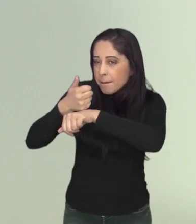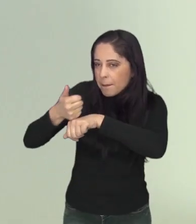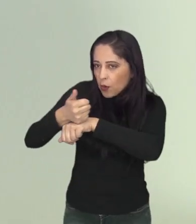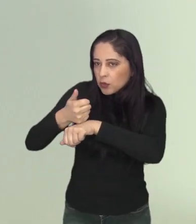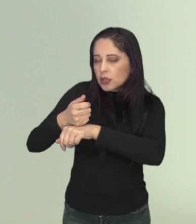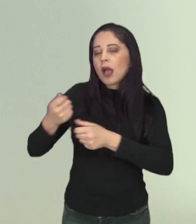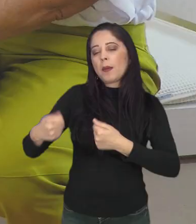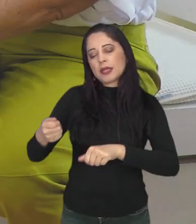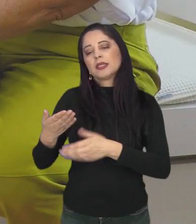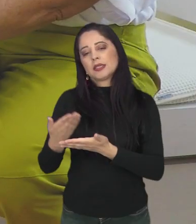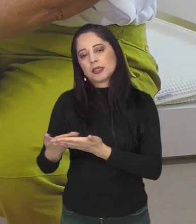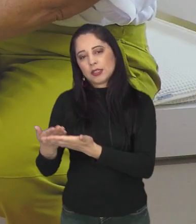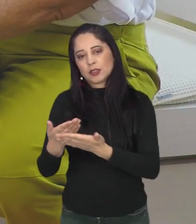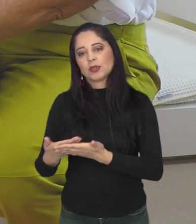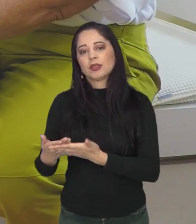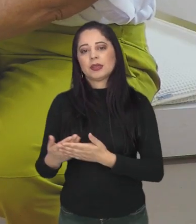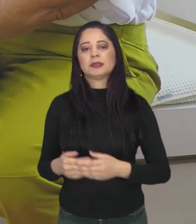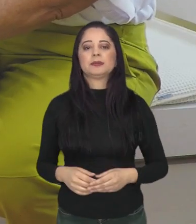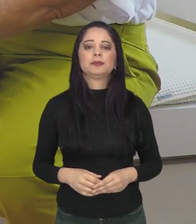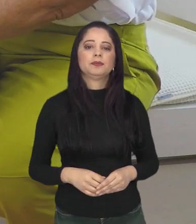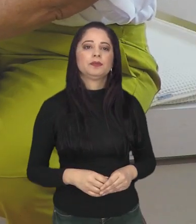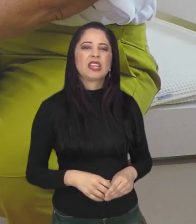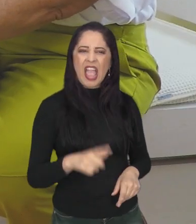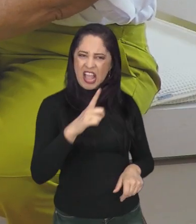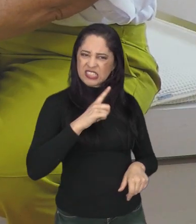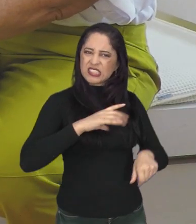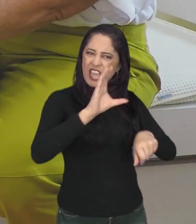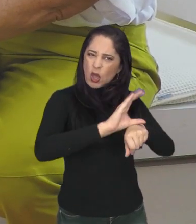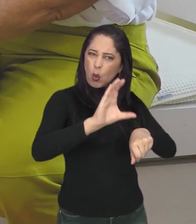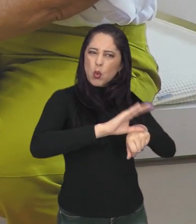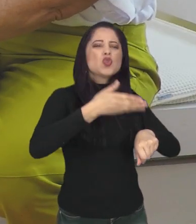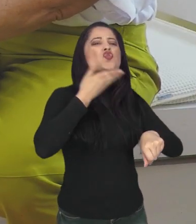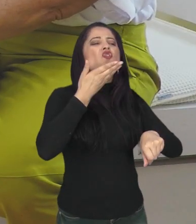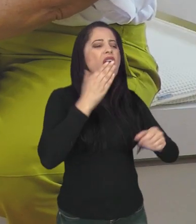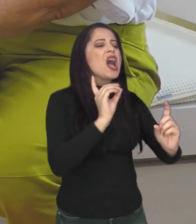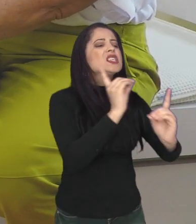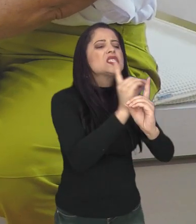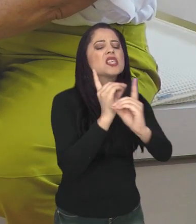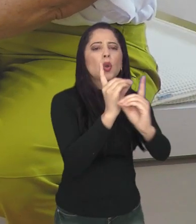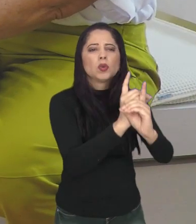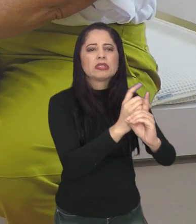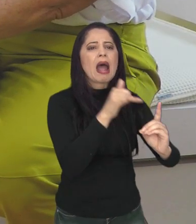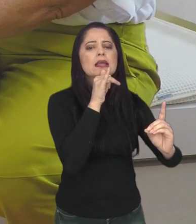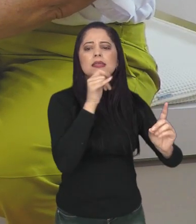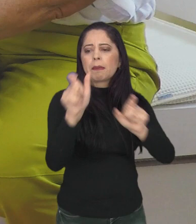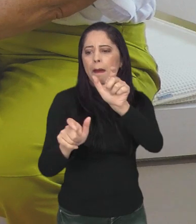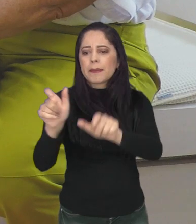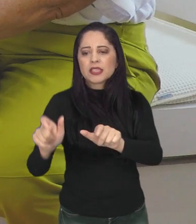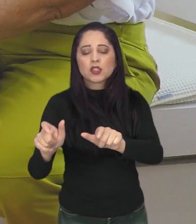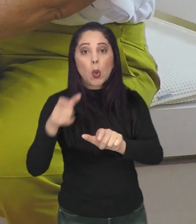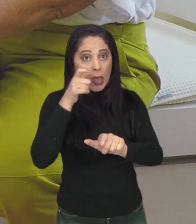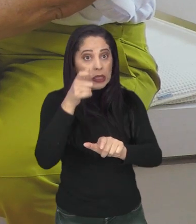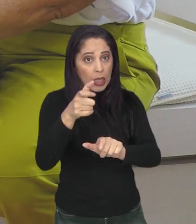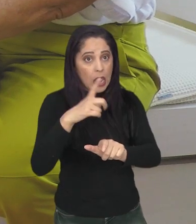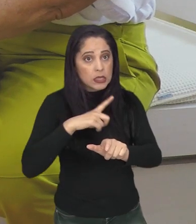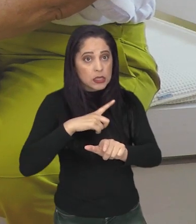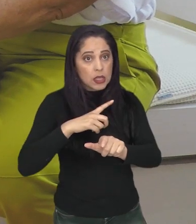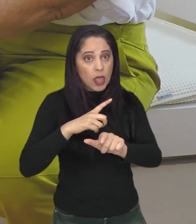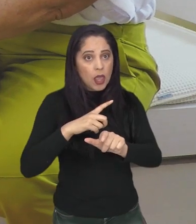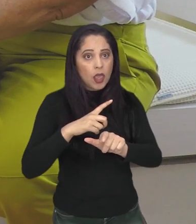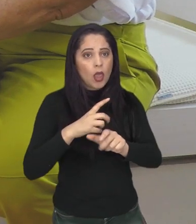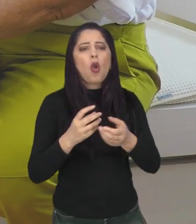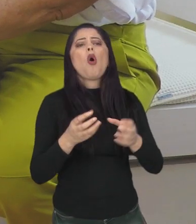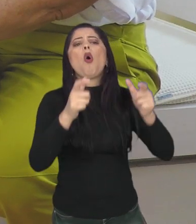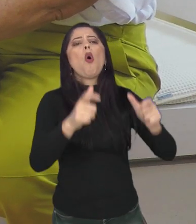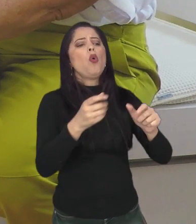de empreender você tem que estudar né então o tempo todo tem cursos fáceis para as pessoas que gostariam